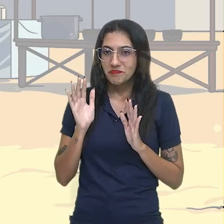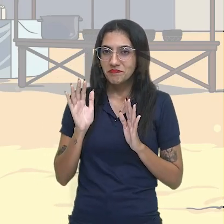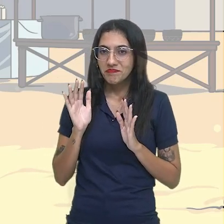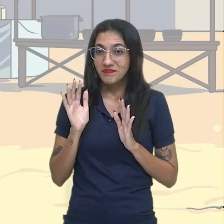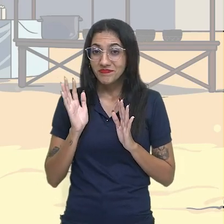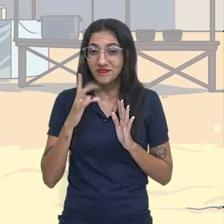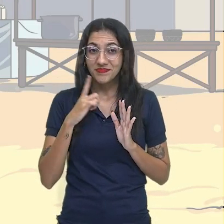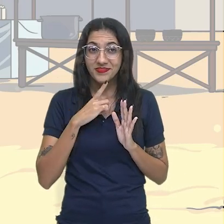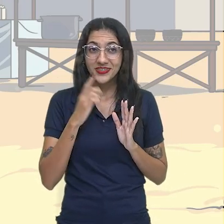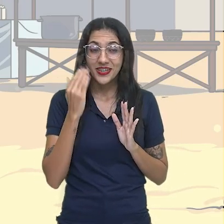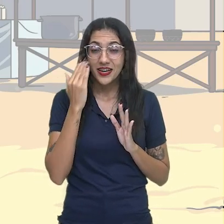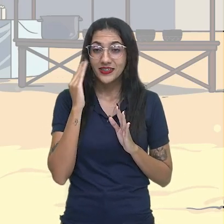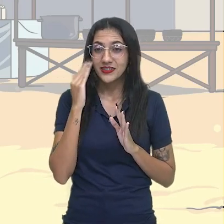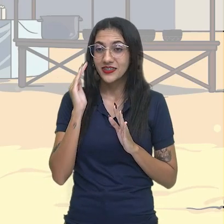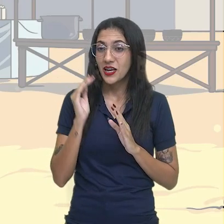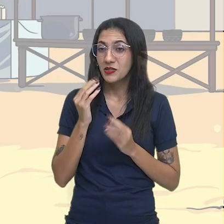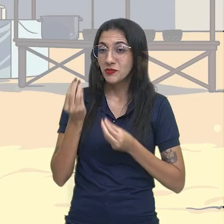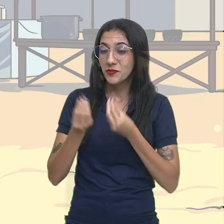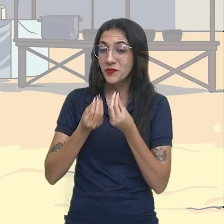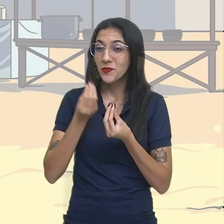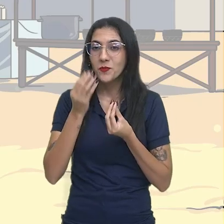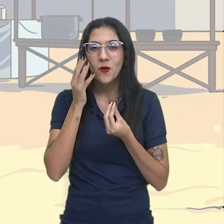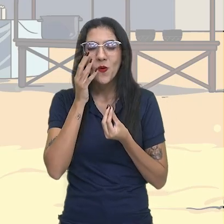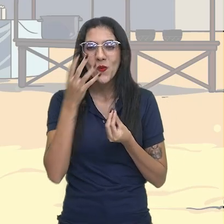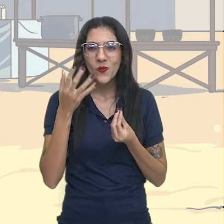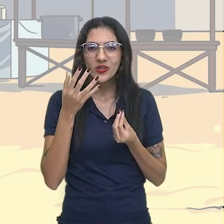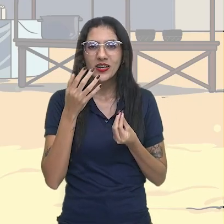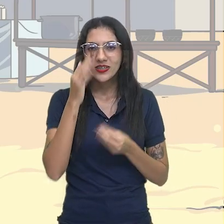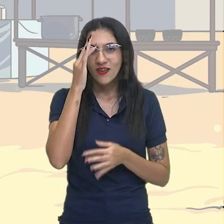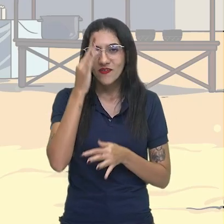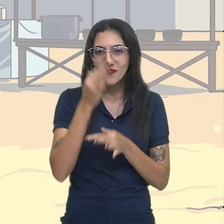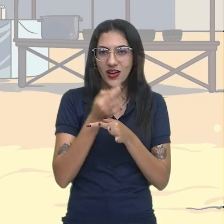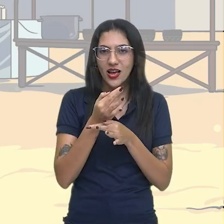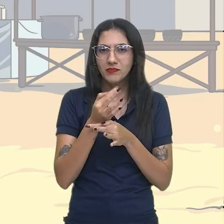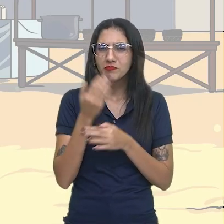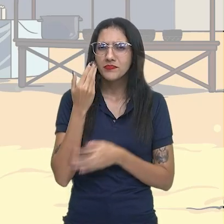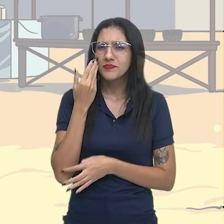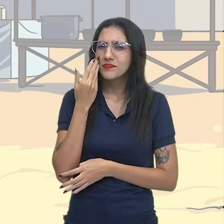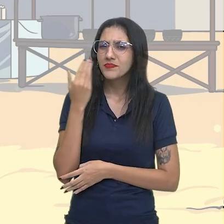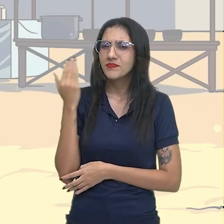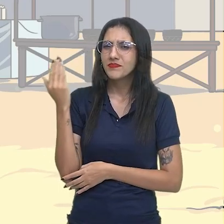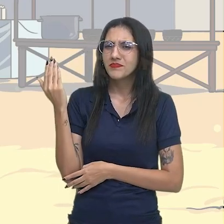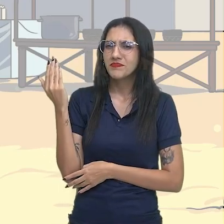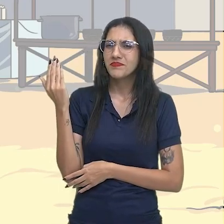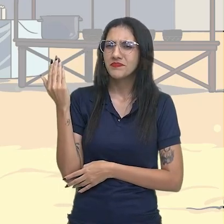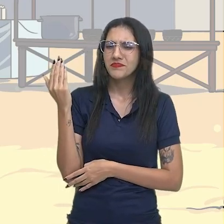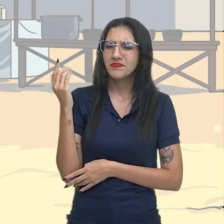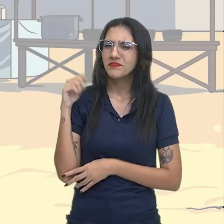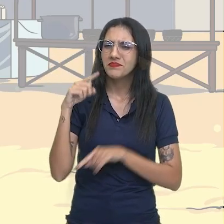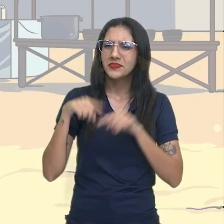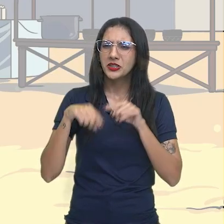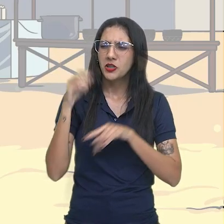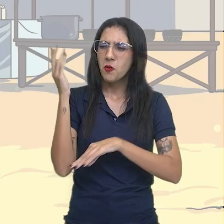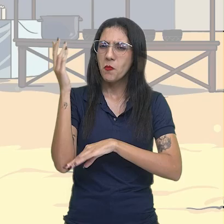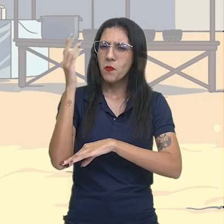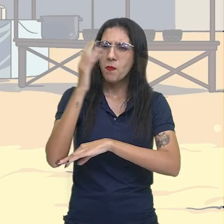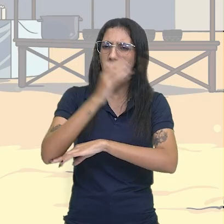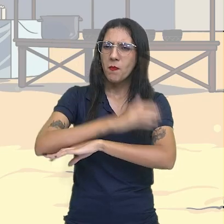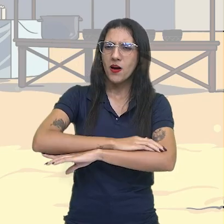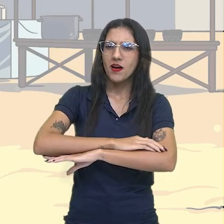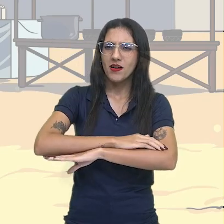desse sagrado e desse profano. Esse porte que acabou de cair